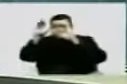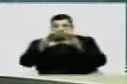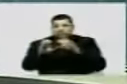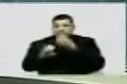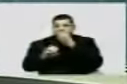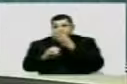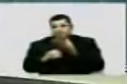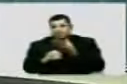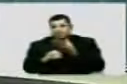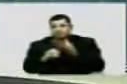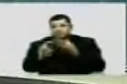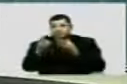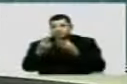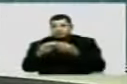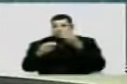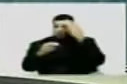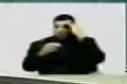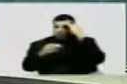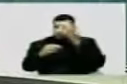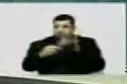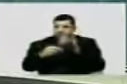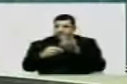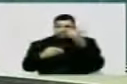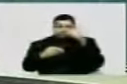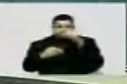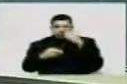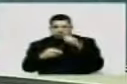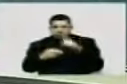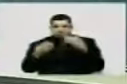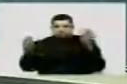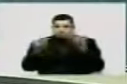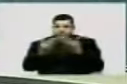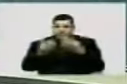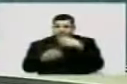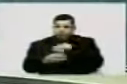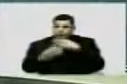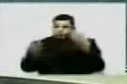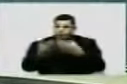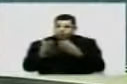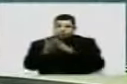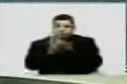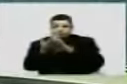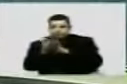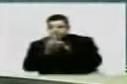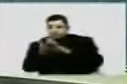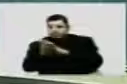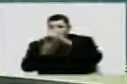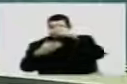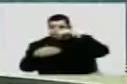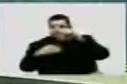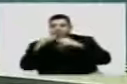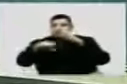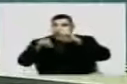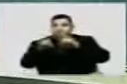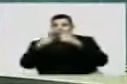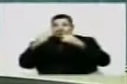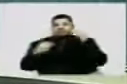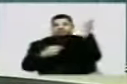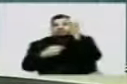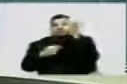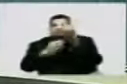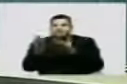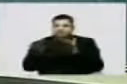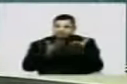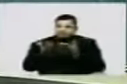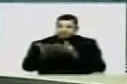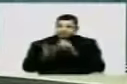região, ou nós entendemos que não há no atual momento nada mais importante para